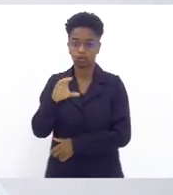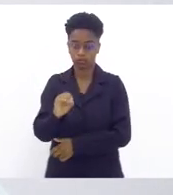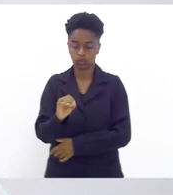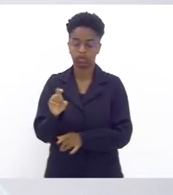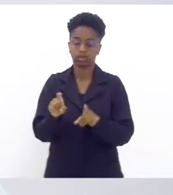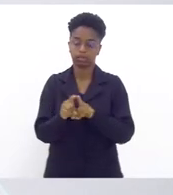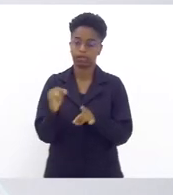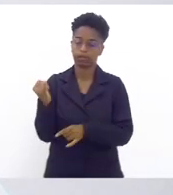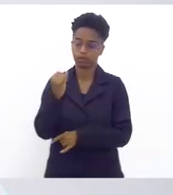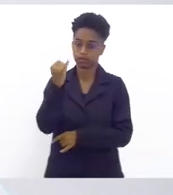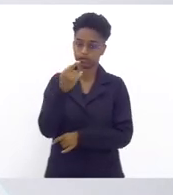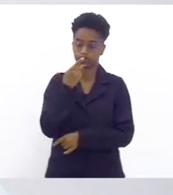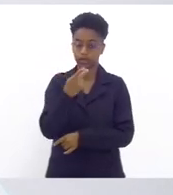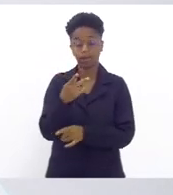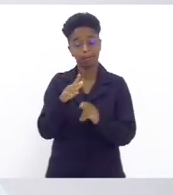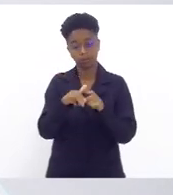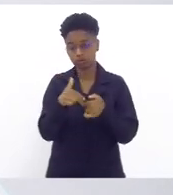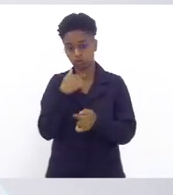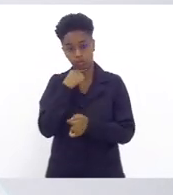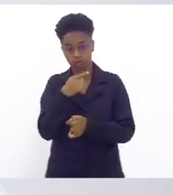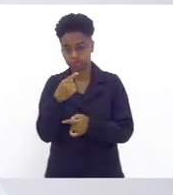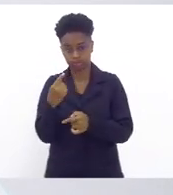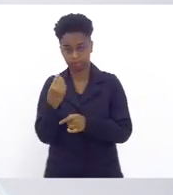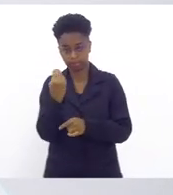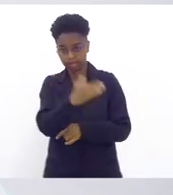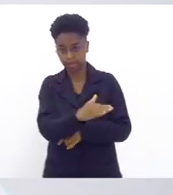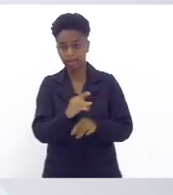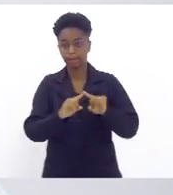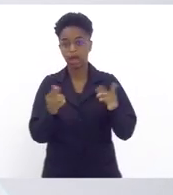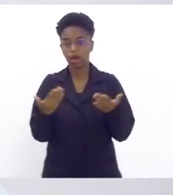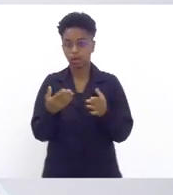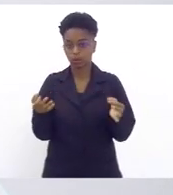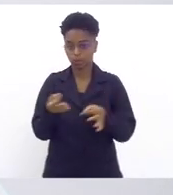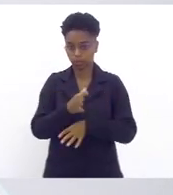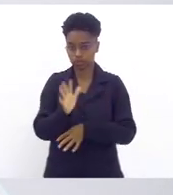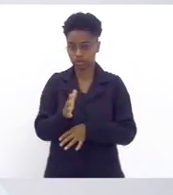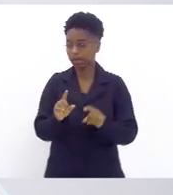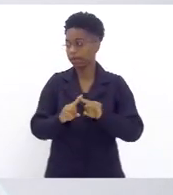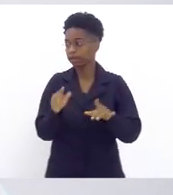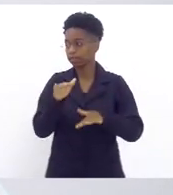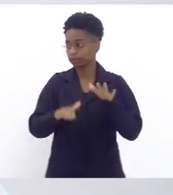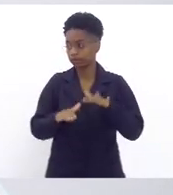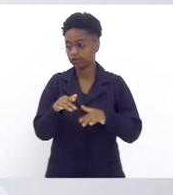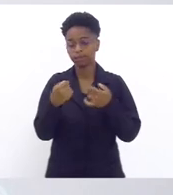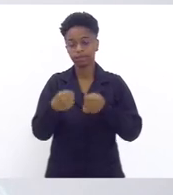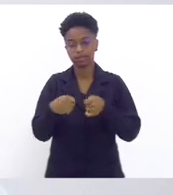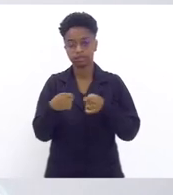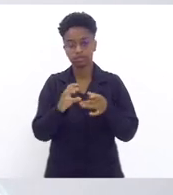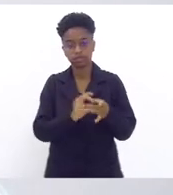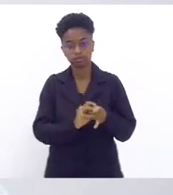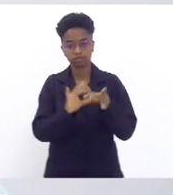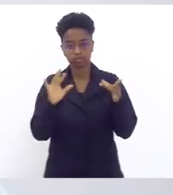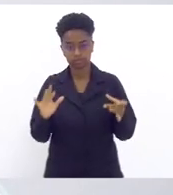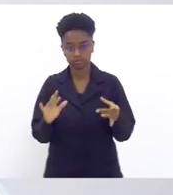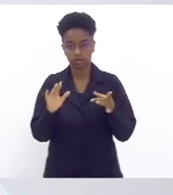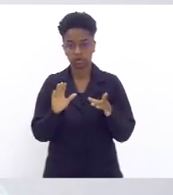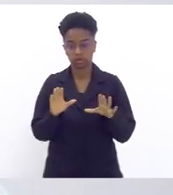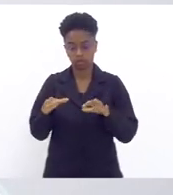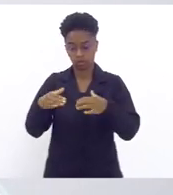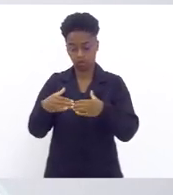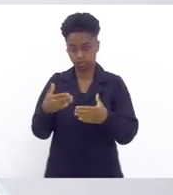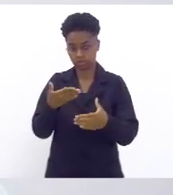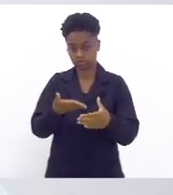por isso eu não consegui mandar Tempo Agora ele já foi mandado mas talvez seja o caso até de disponibilizar para comissão